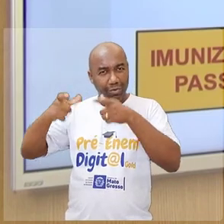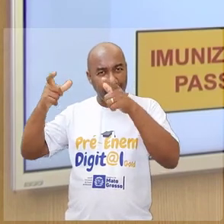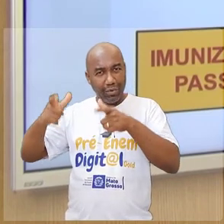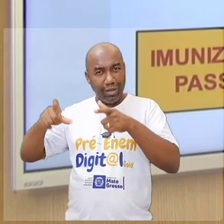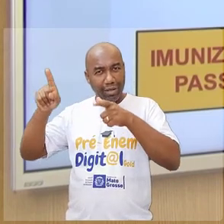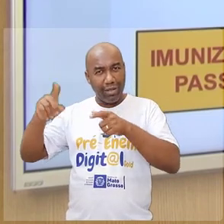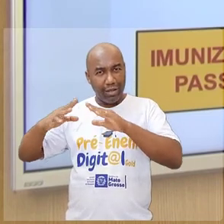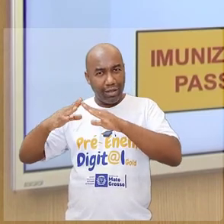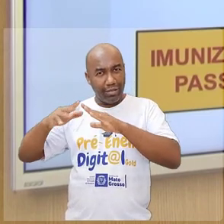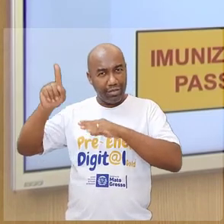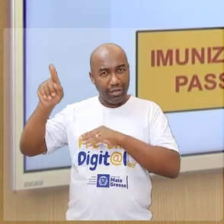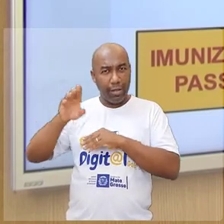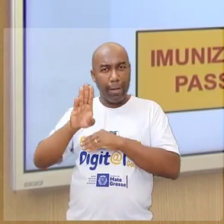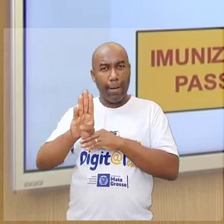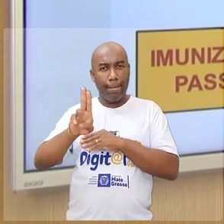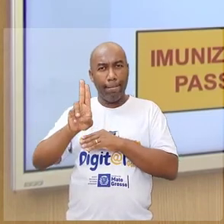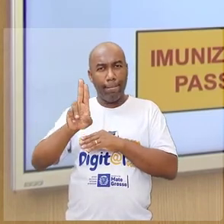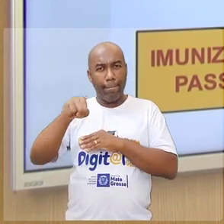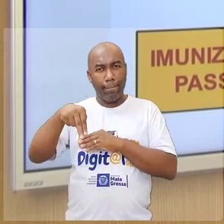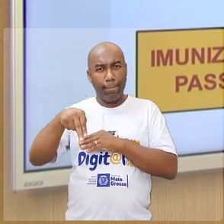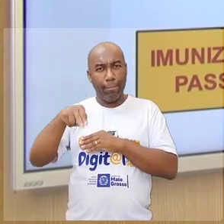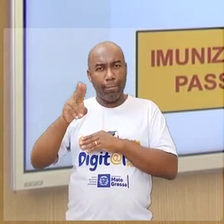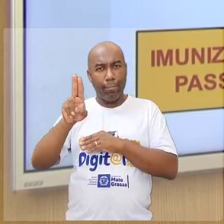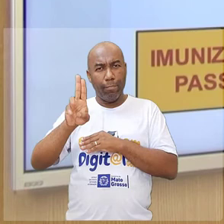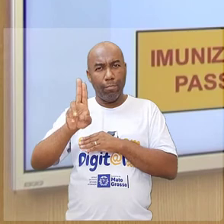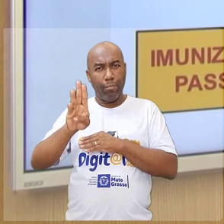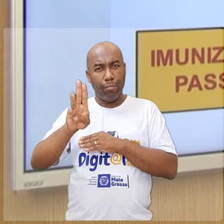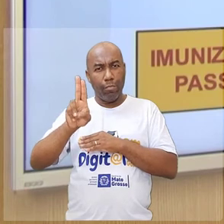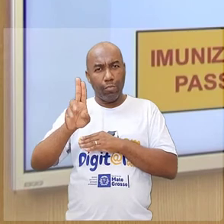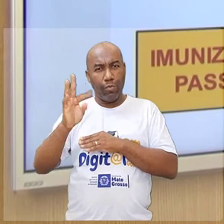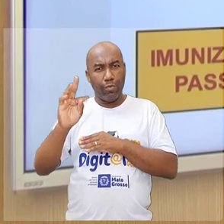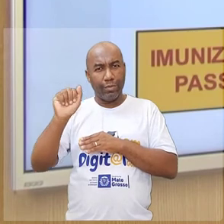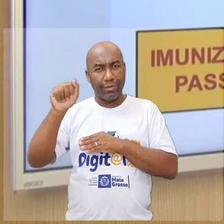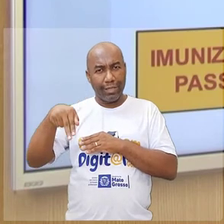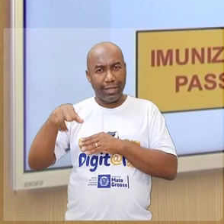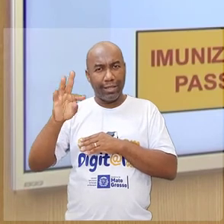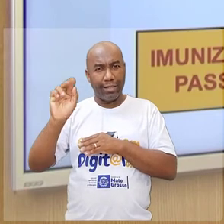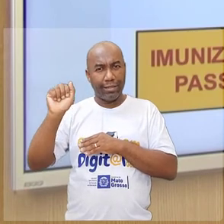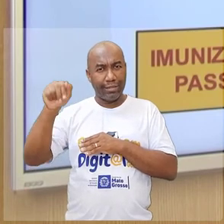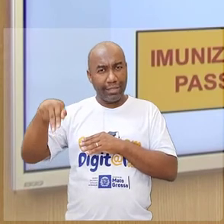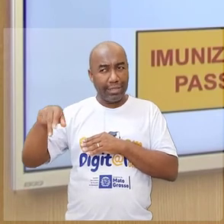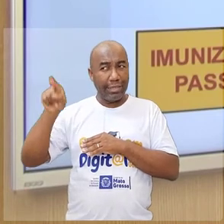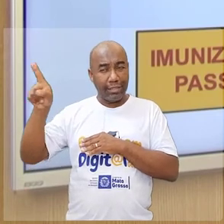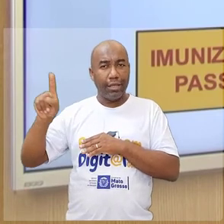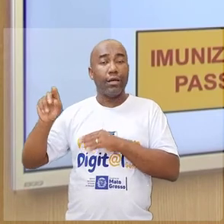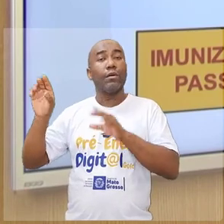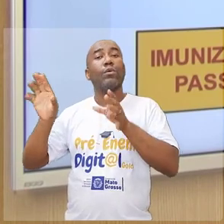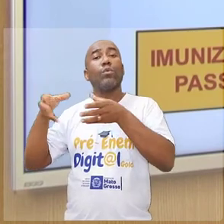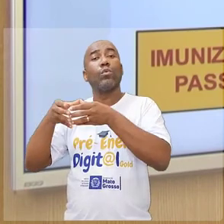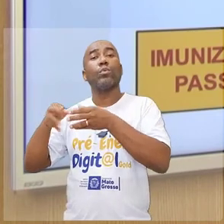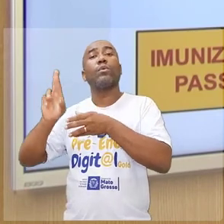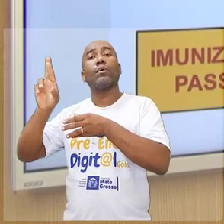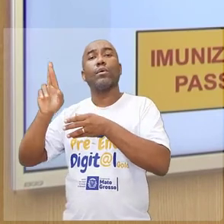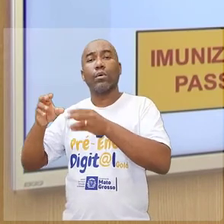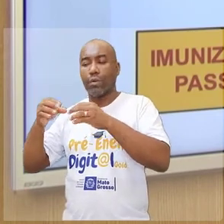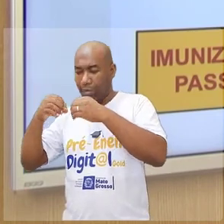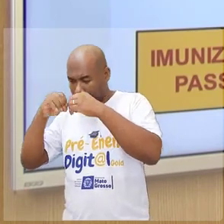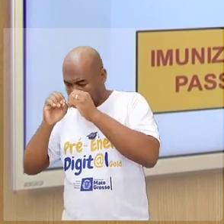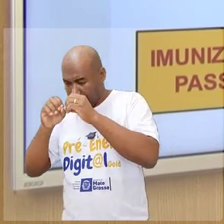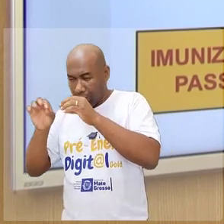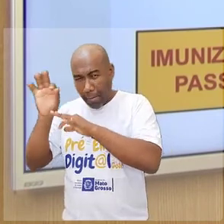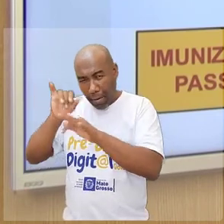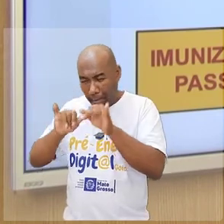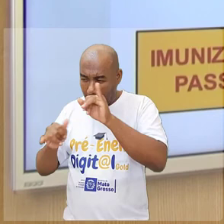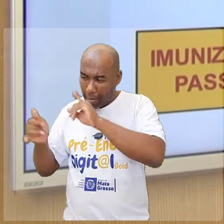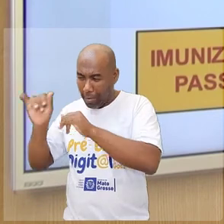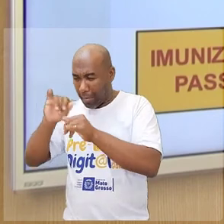São Paulo, que está preparando, né, as vacinas, ele também trabalha com essa produção de soros. Então isso